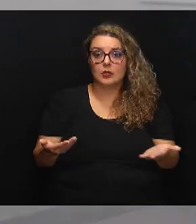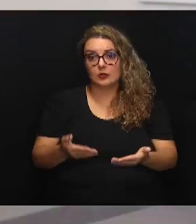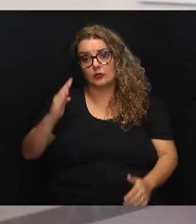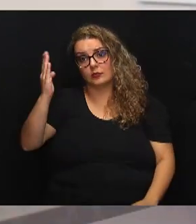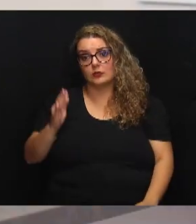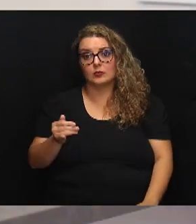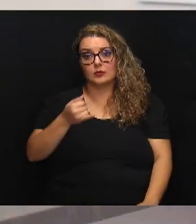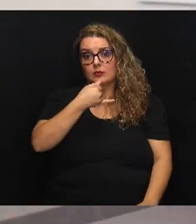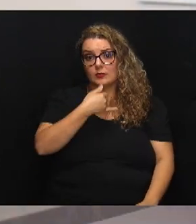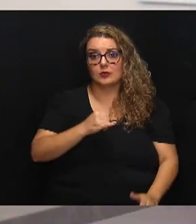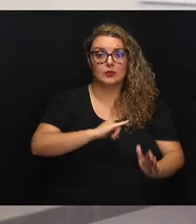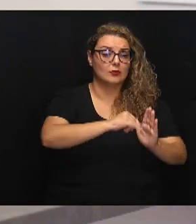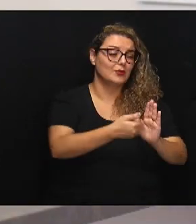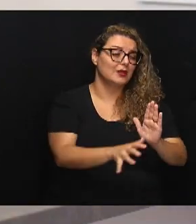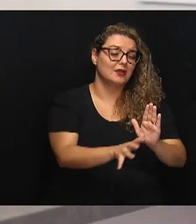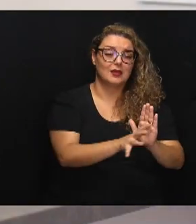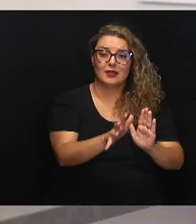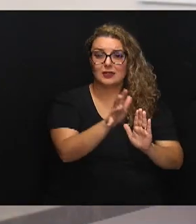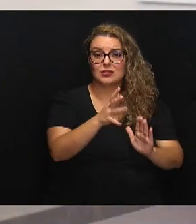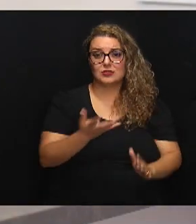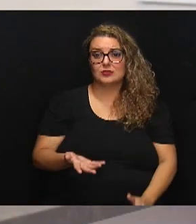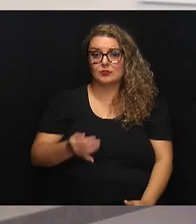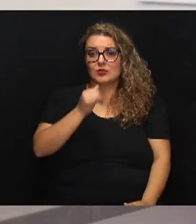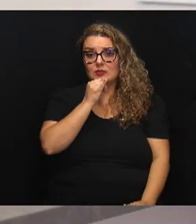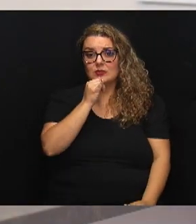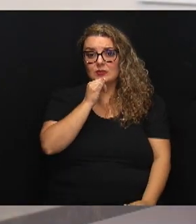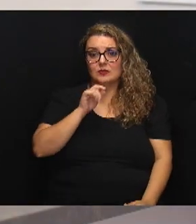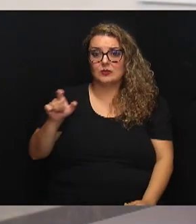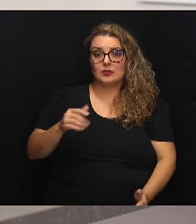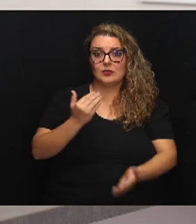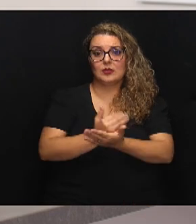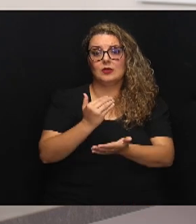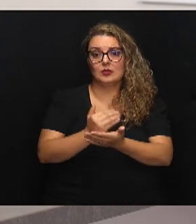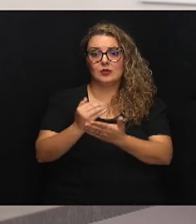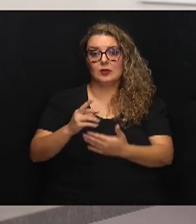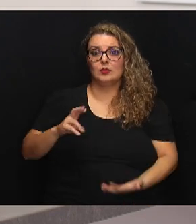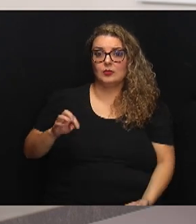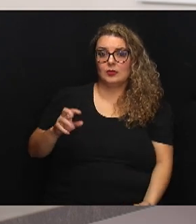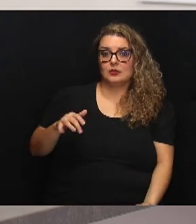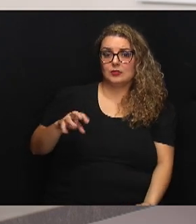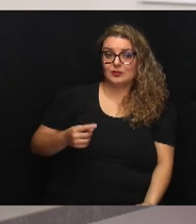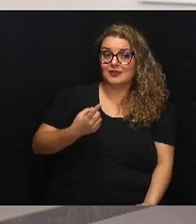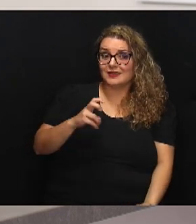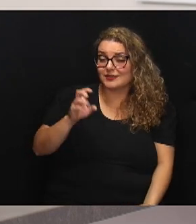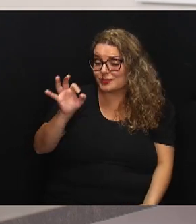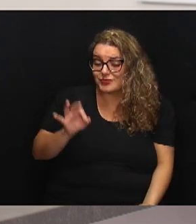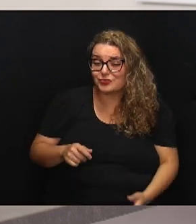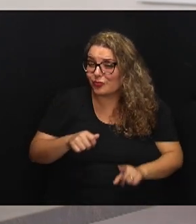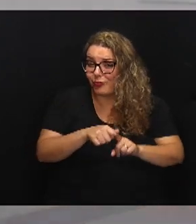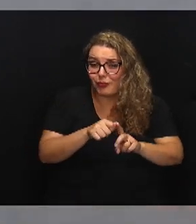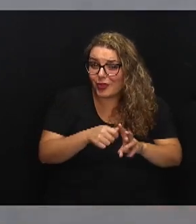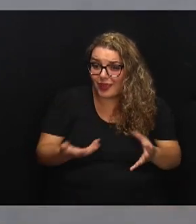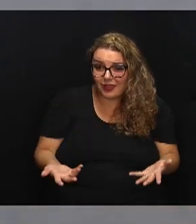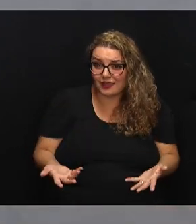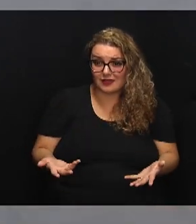juros é Muito muito alto. alto. Você vai pegar um exemplo, você pega um cartão de crédito hoje que o rotativo chega a 15% ao mês. Então, chega a ser uma